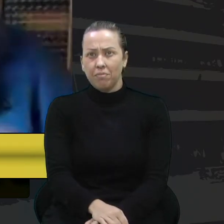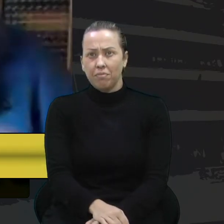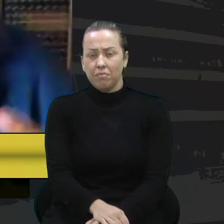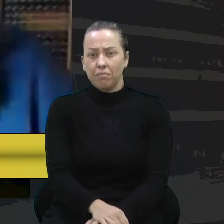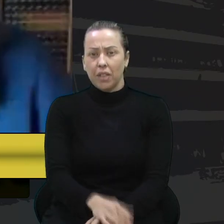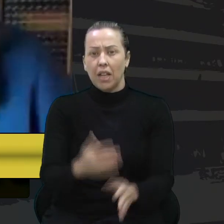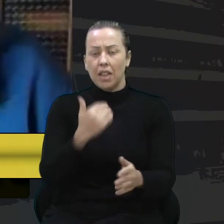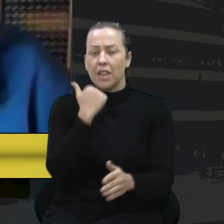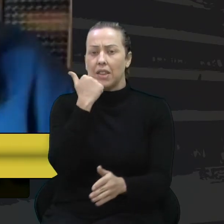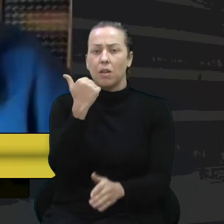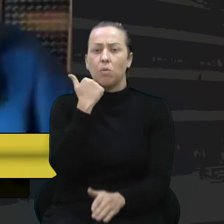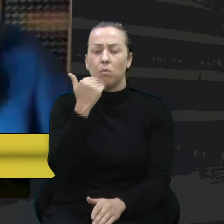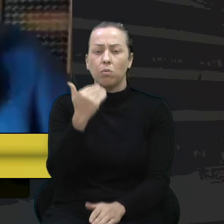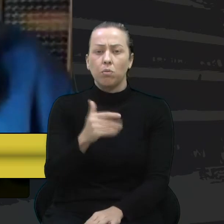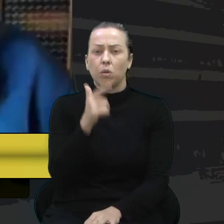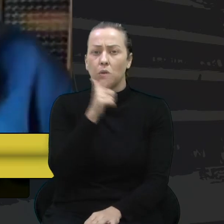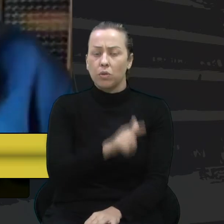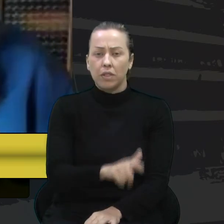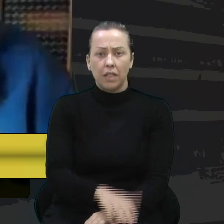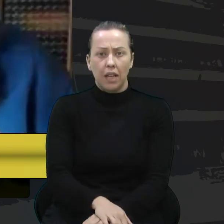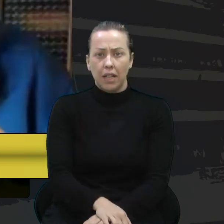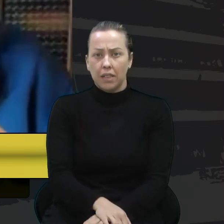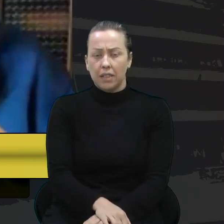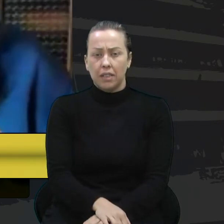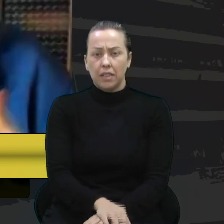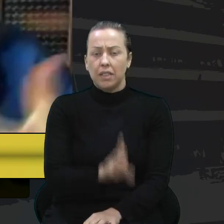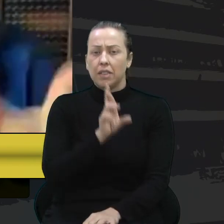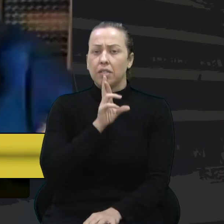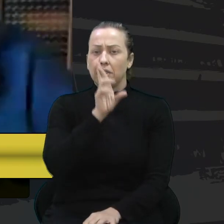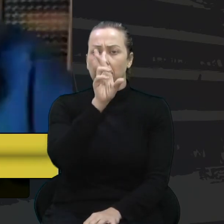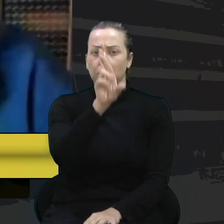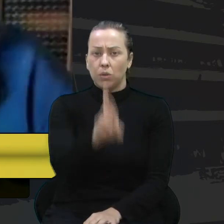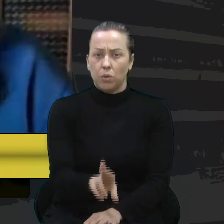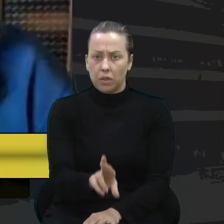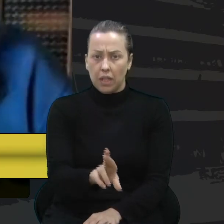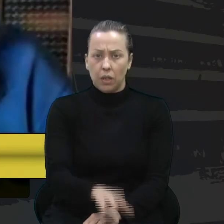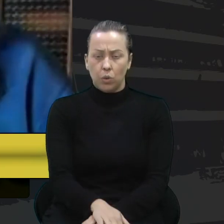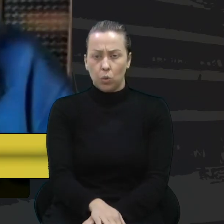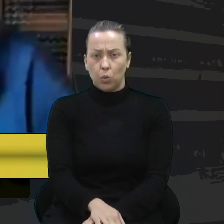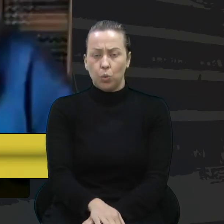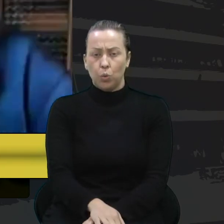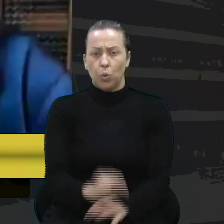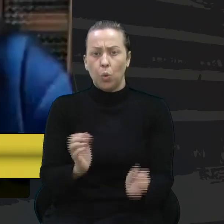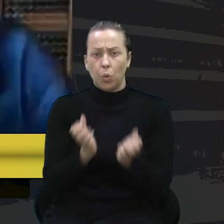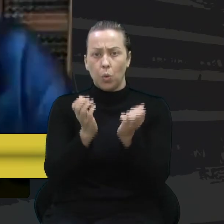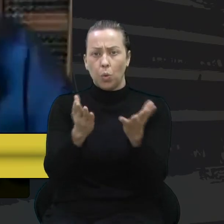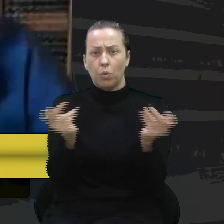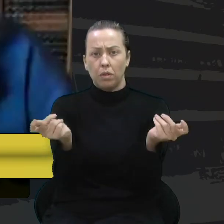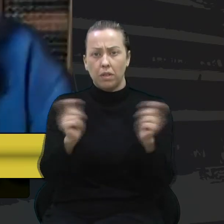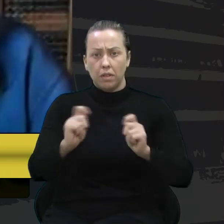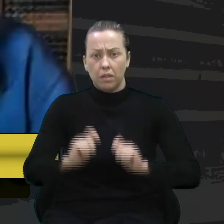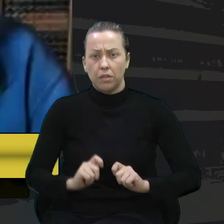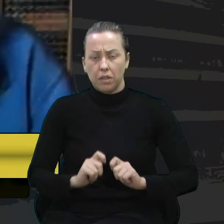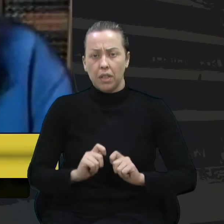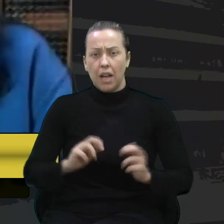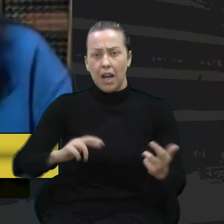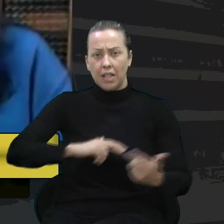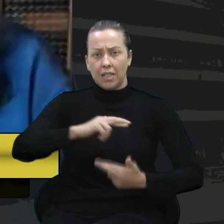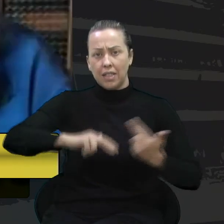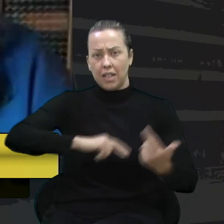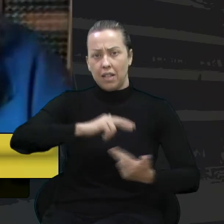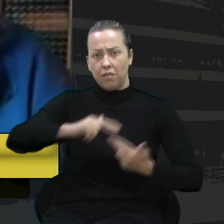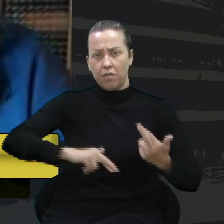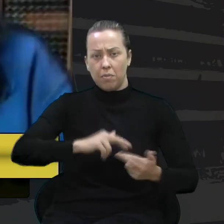não consegue, né, trazer um resultado ou dar credibilidade às reformas que ele diz